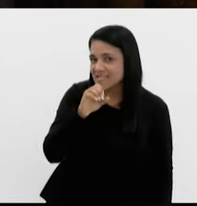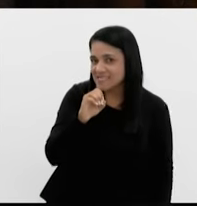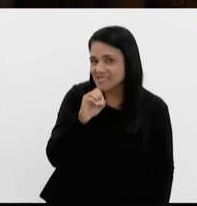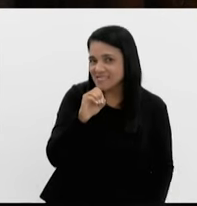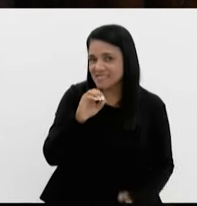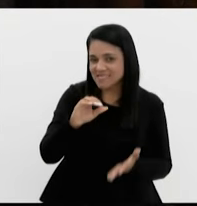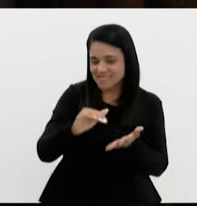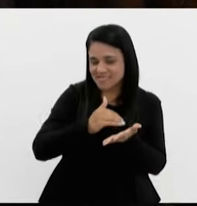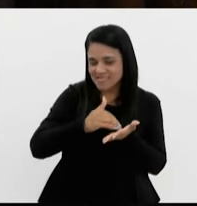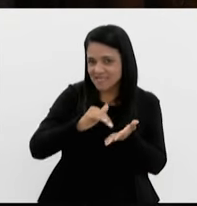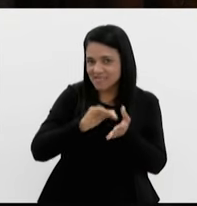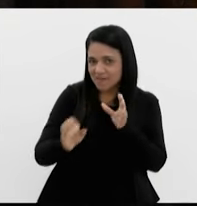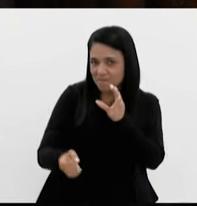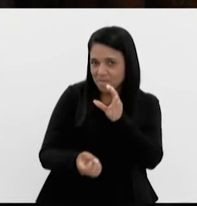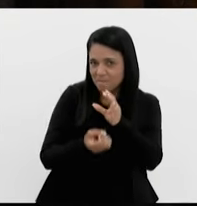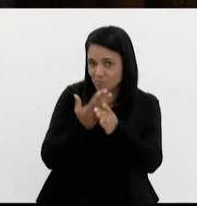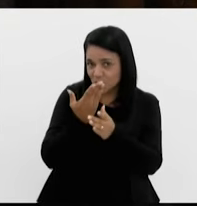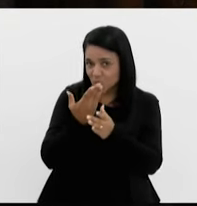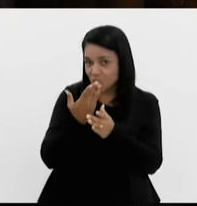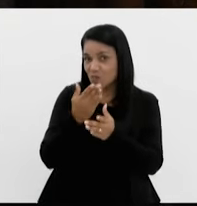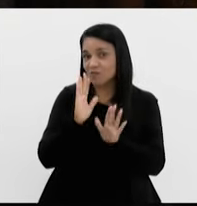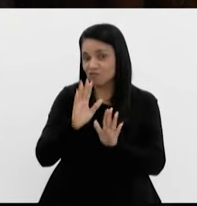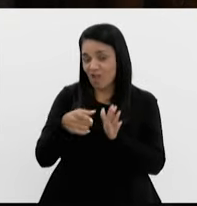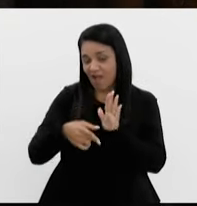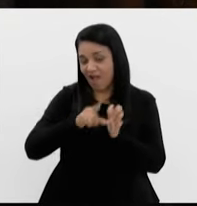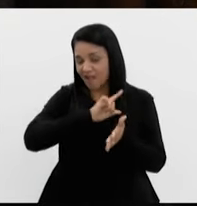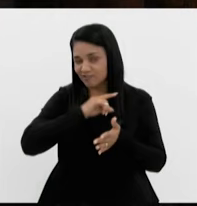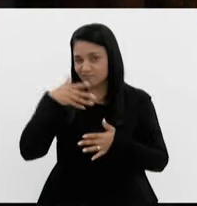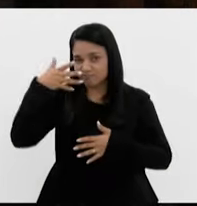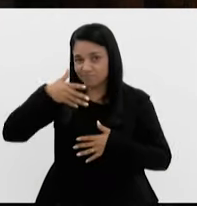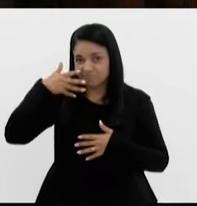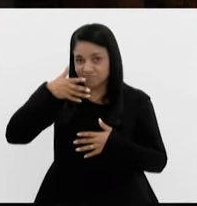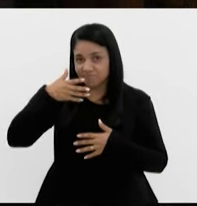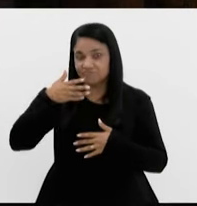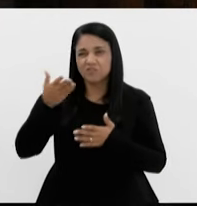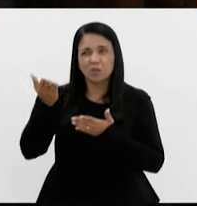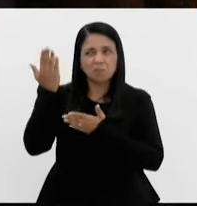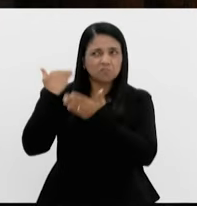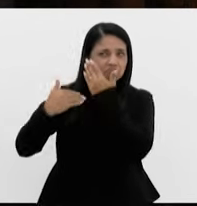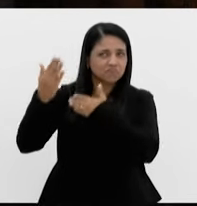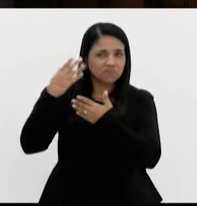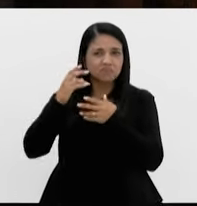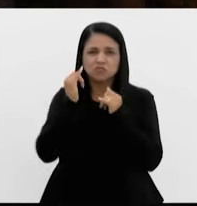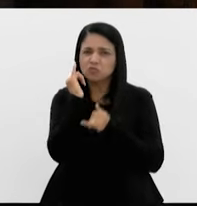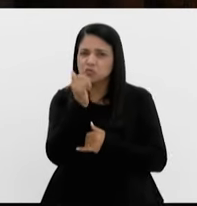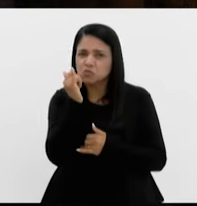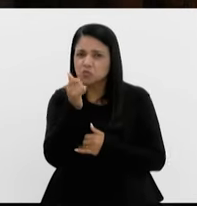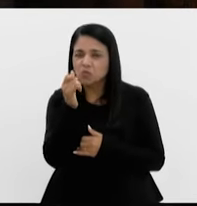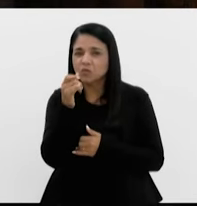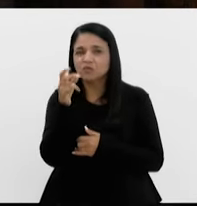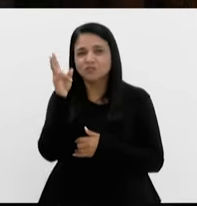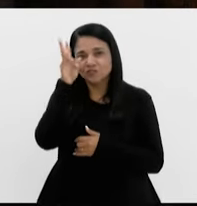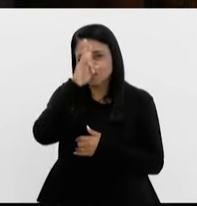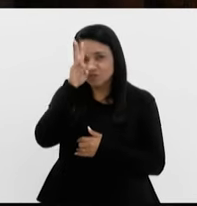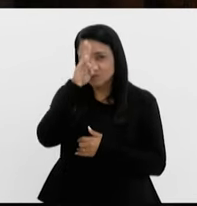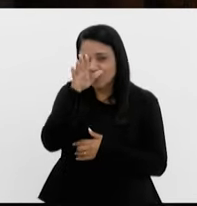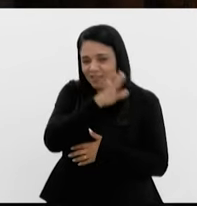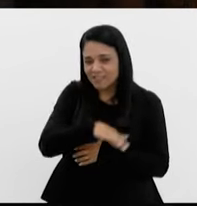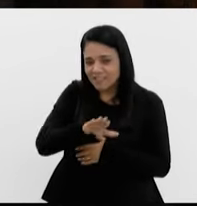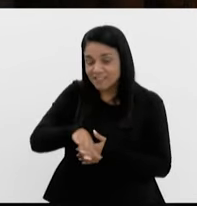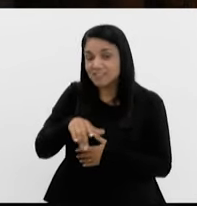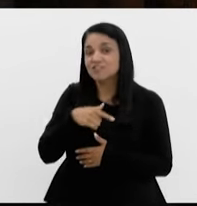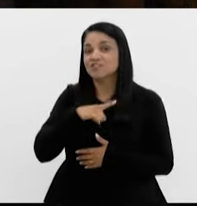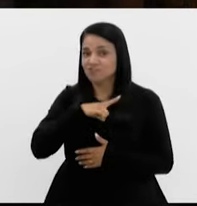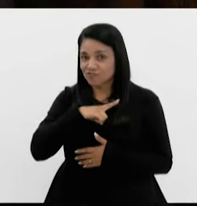Secretaria Municipal como eu bem disse na minha época dos contos infantis alibabá tinha os Seus 40